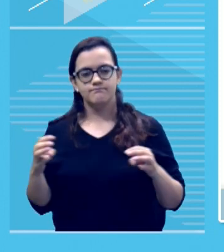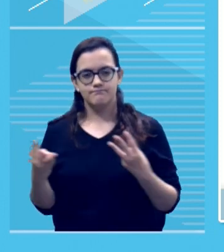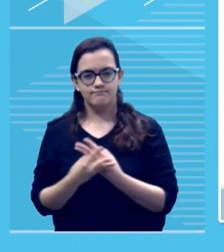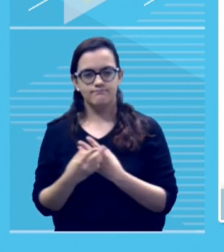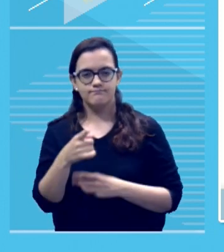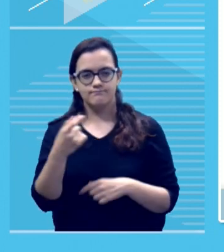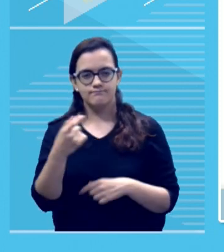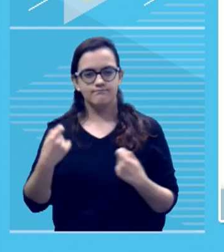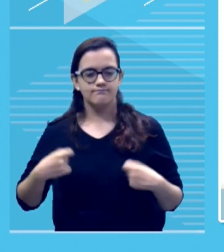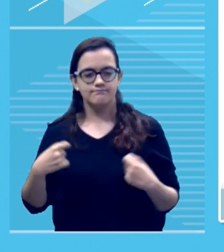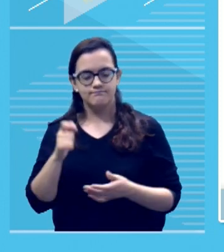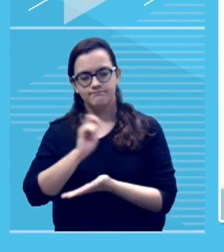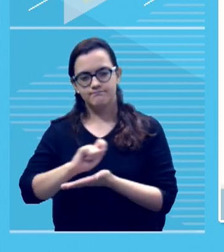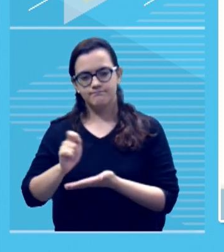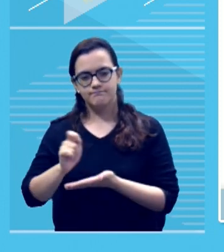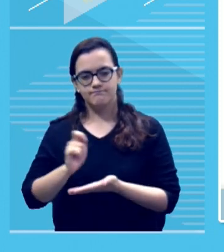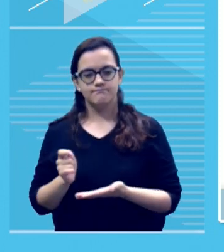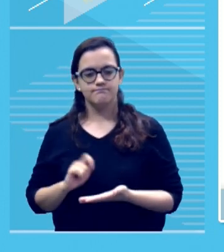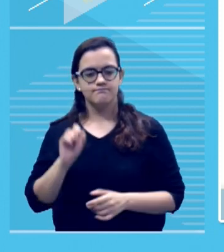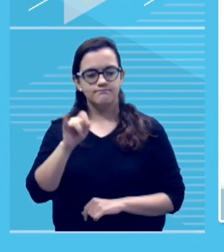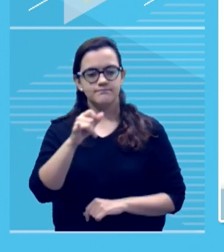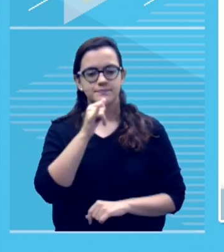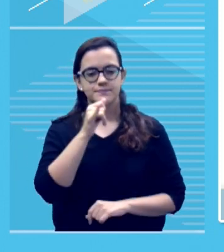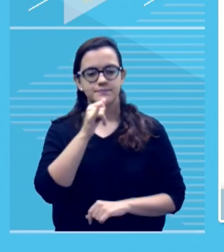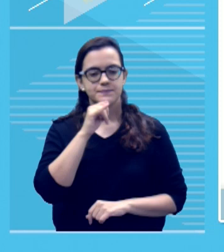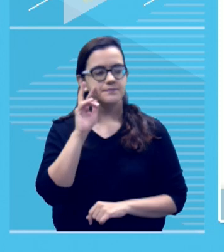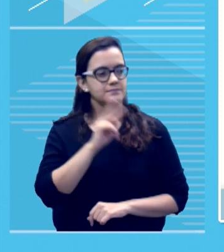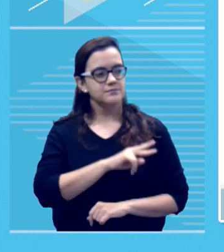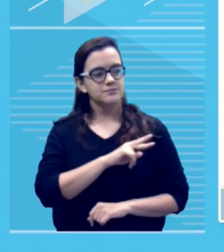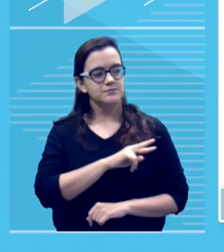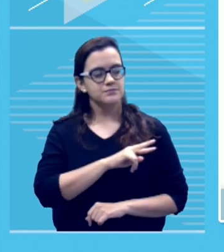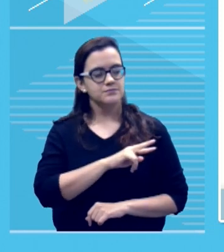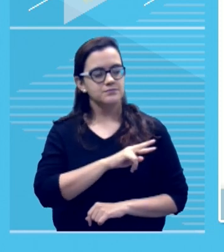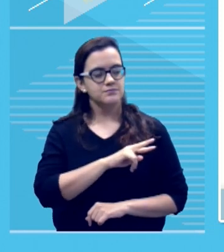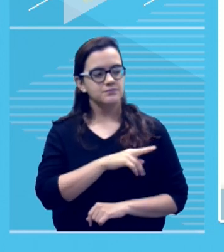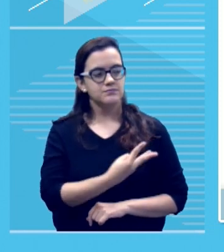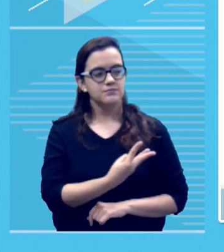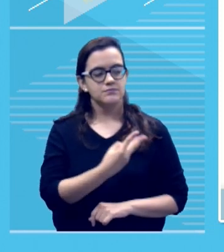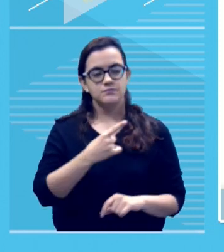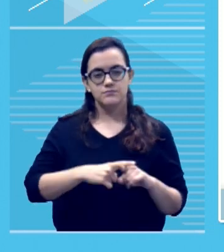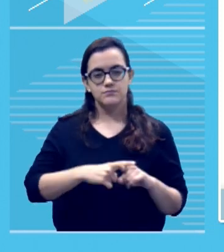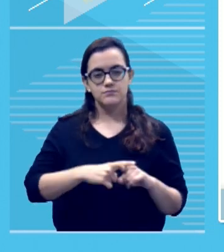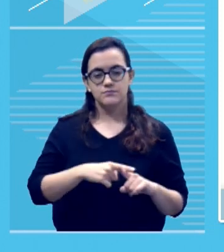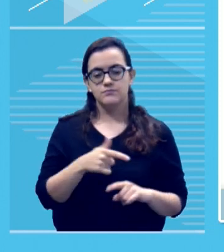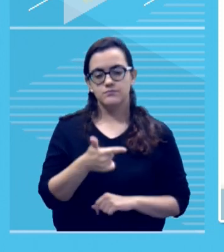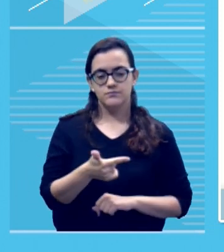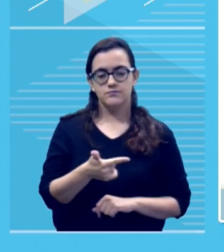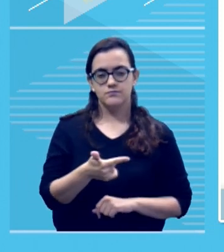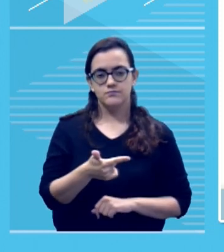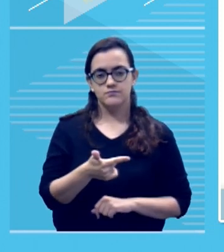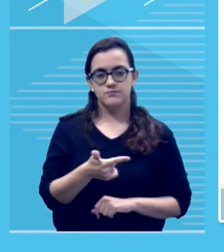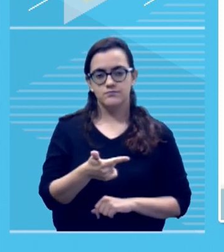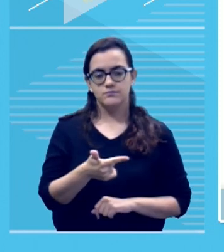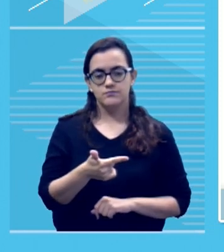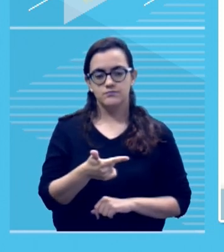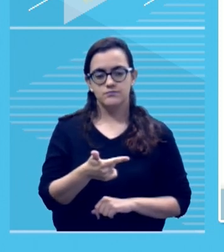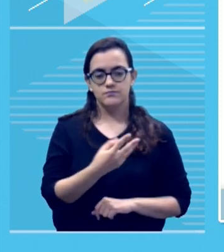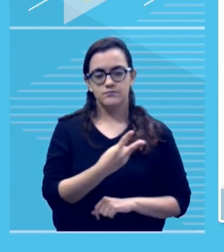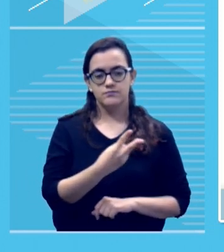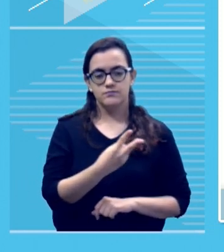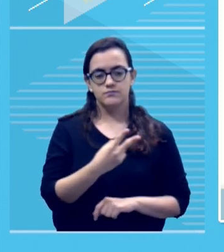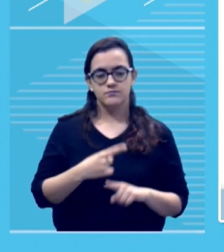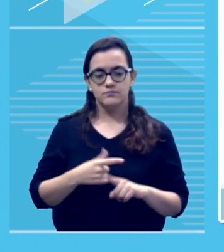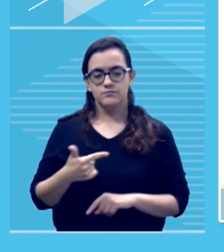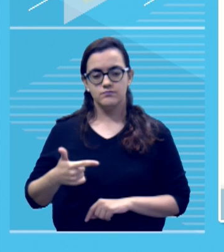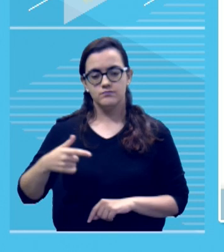fórmulas. Se ele quiser o número total de isômeros óticos, vai ser 3 vezes 2 elevado a n menos 1. Se